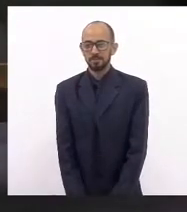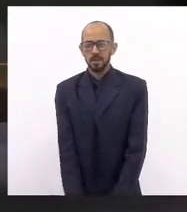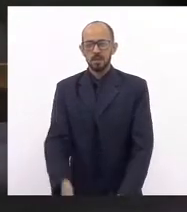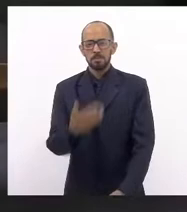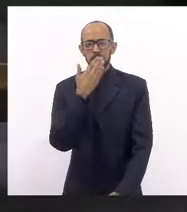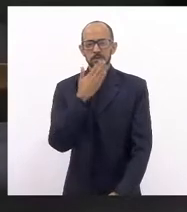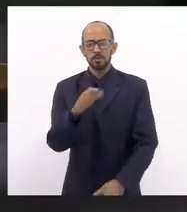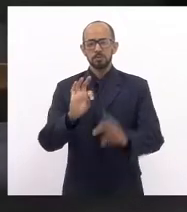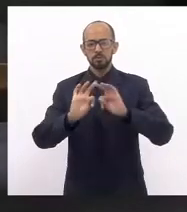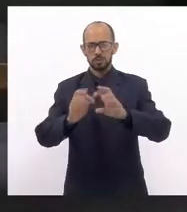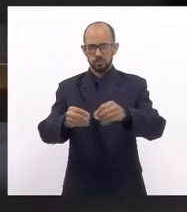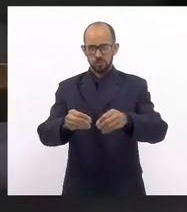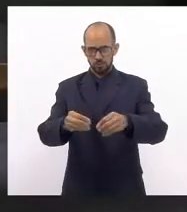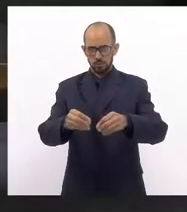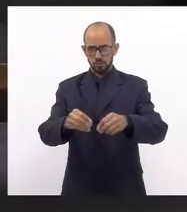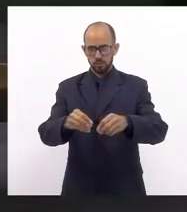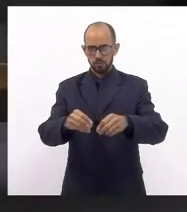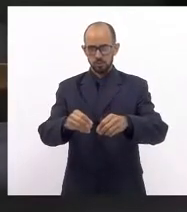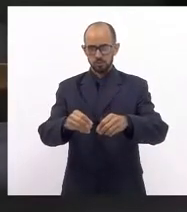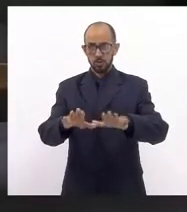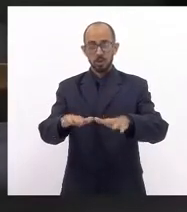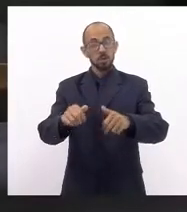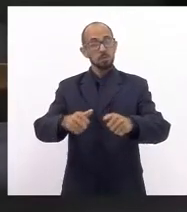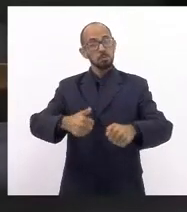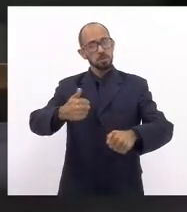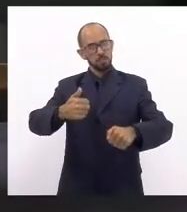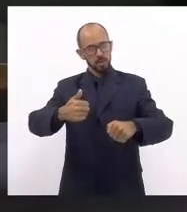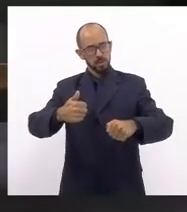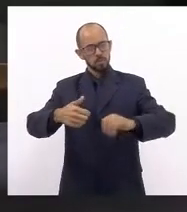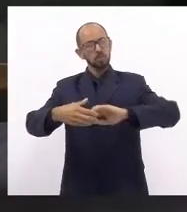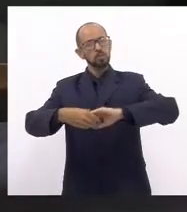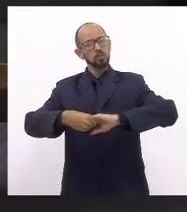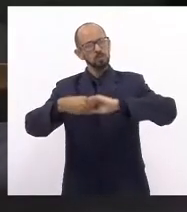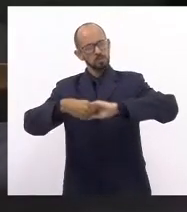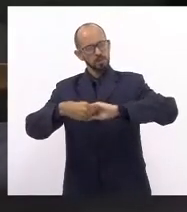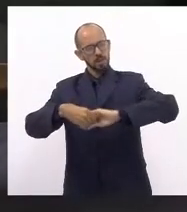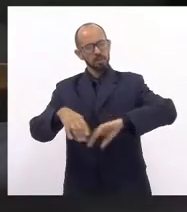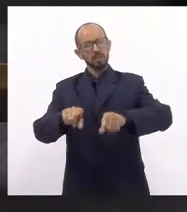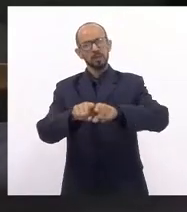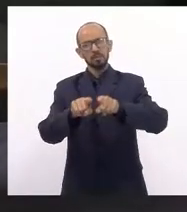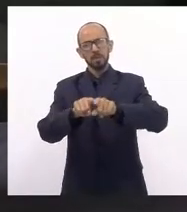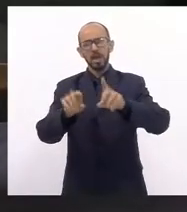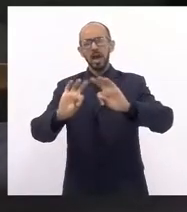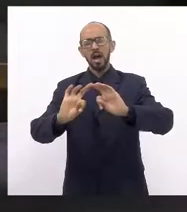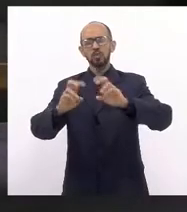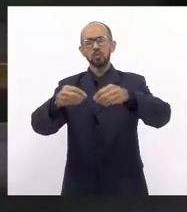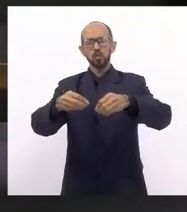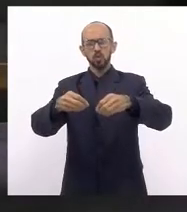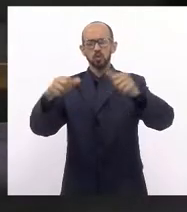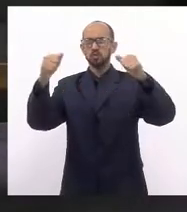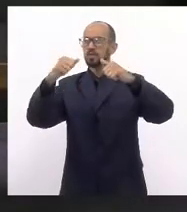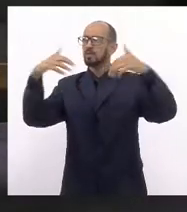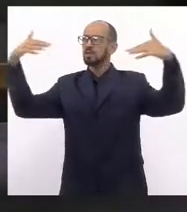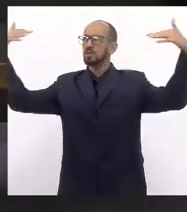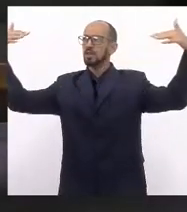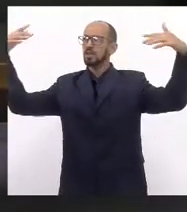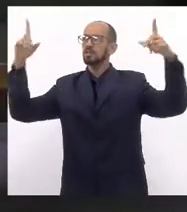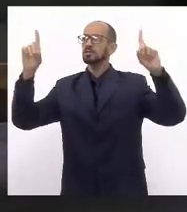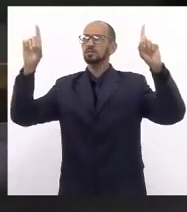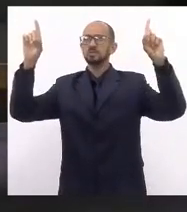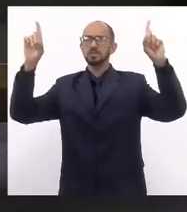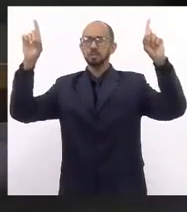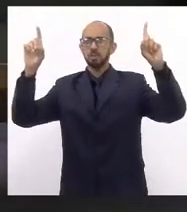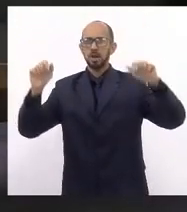Solicitamos a todos, primeiro também saudar, antes de solicitar, saudar a todos que estão nas galerias.